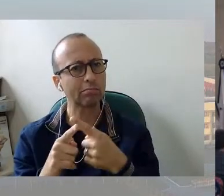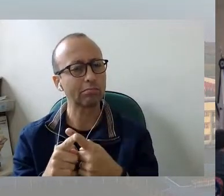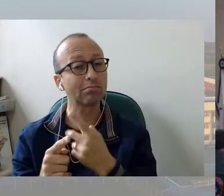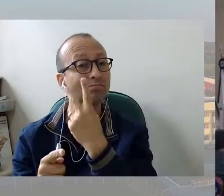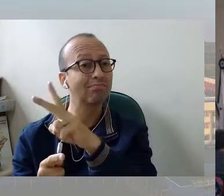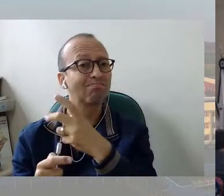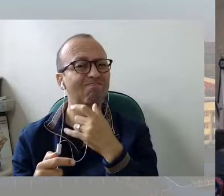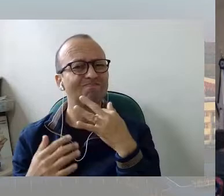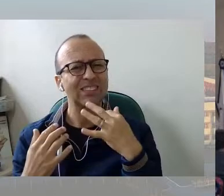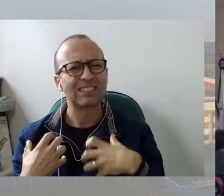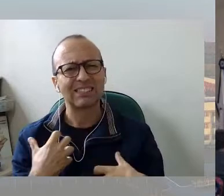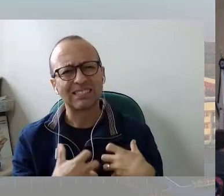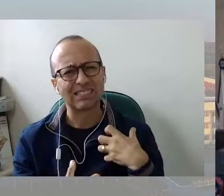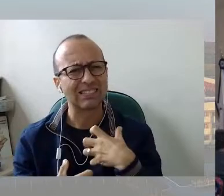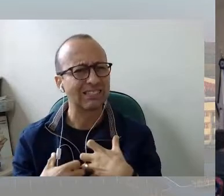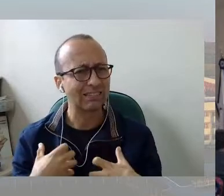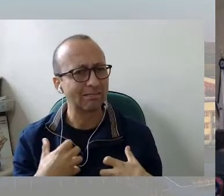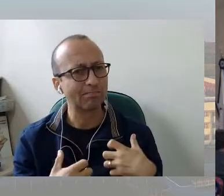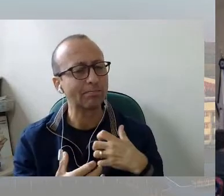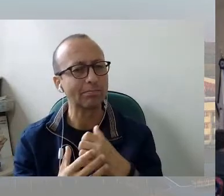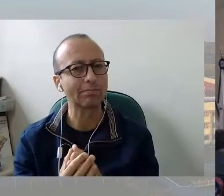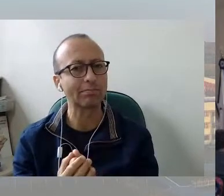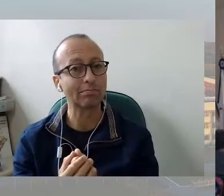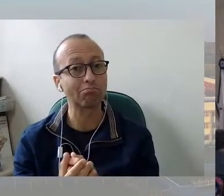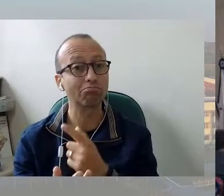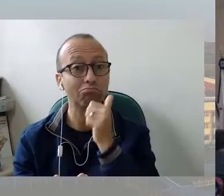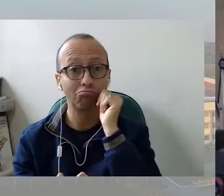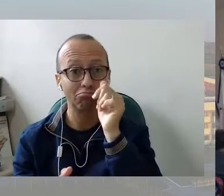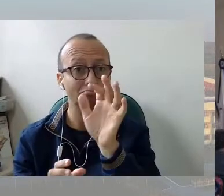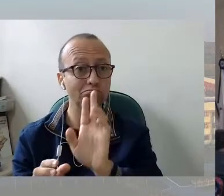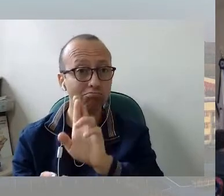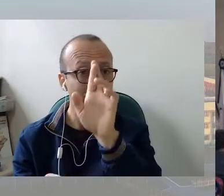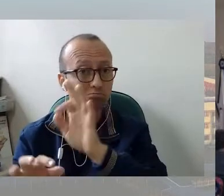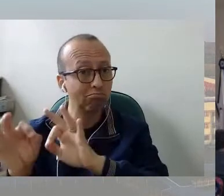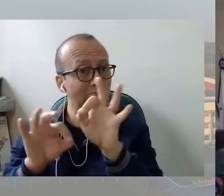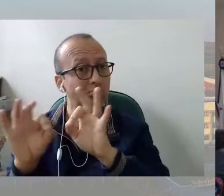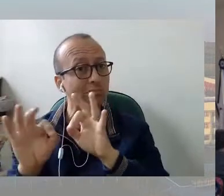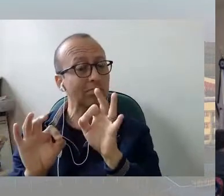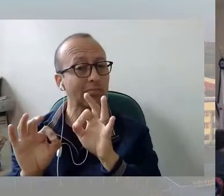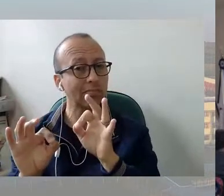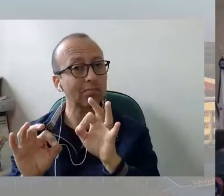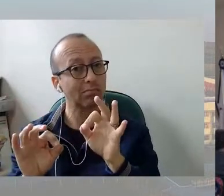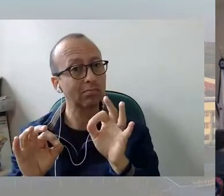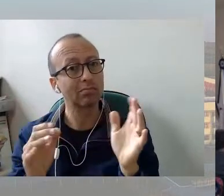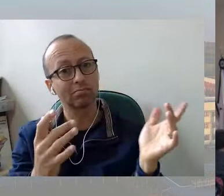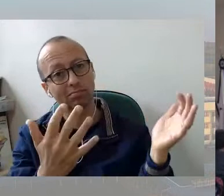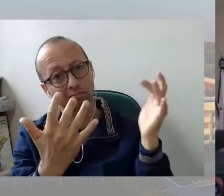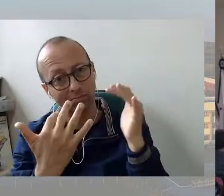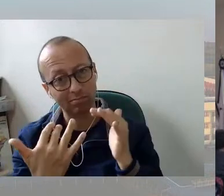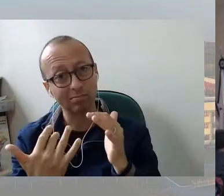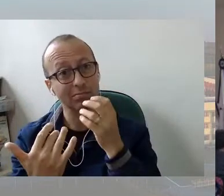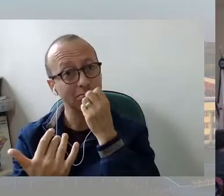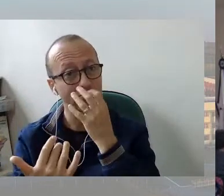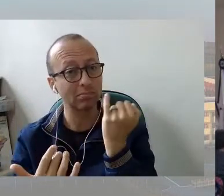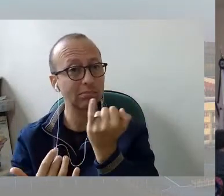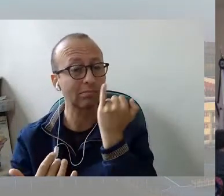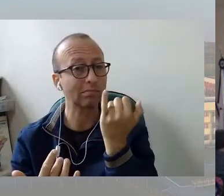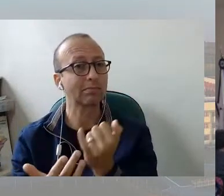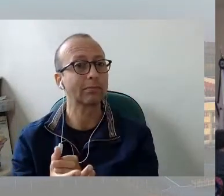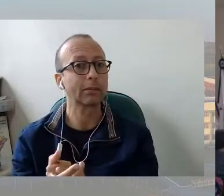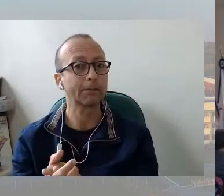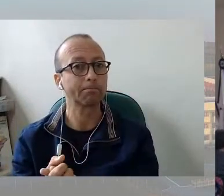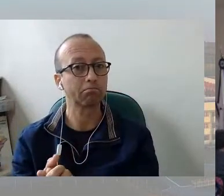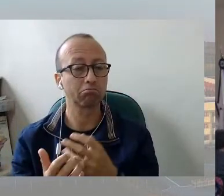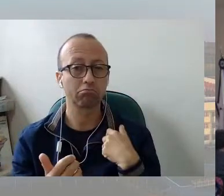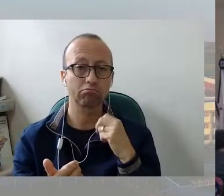delas. As pessoas que organizaram um evento, aquilo ali tinha um significado para elas. Não para